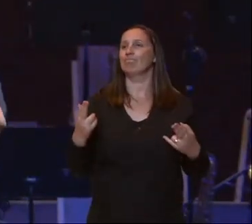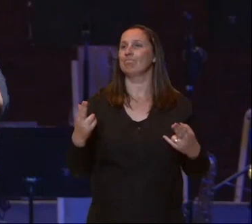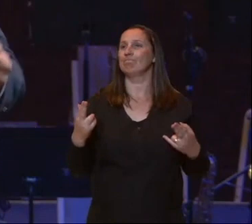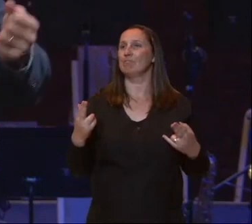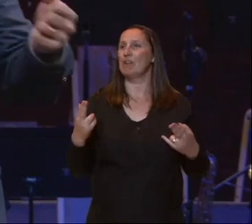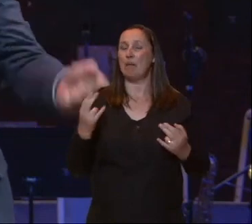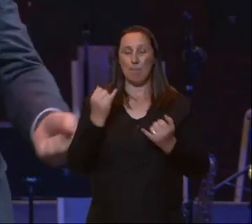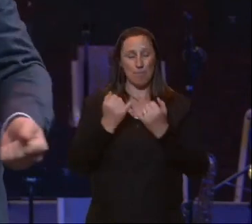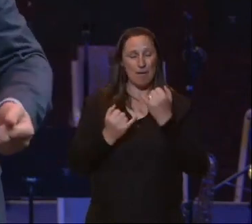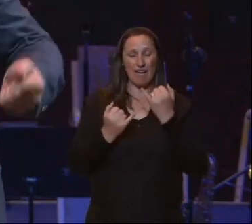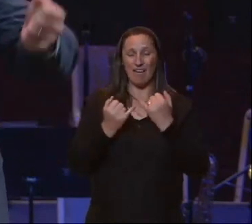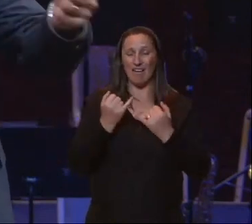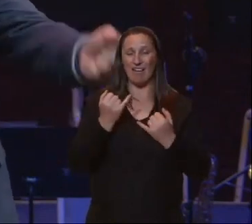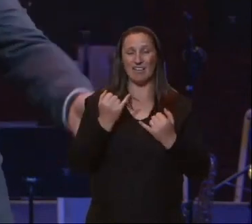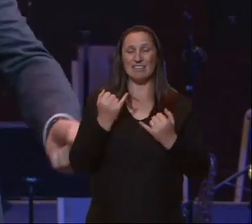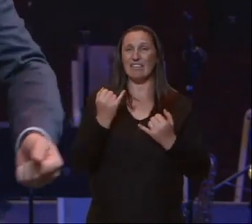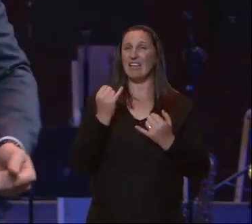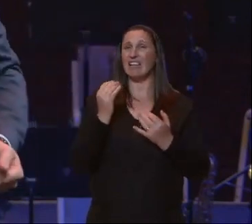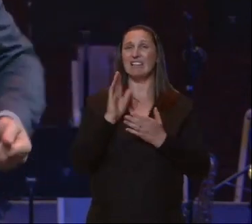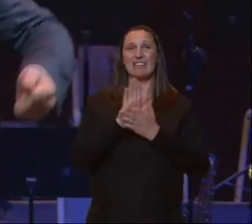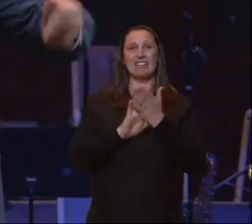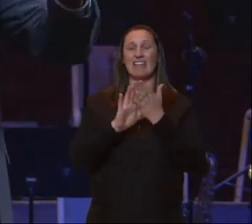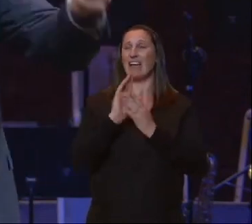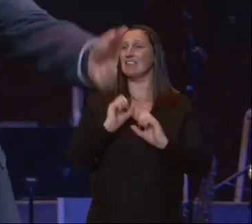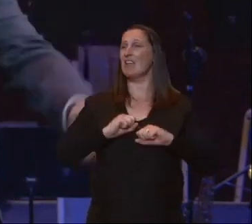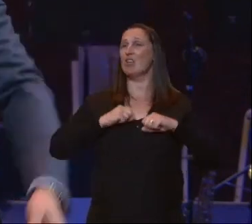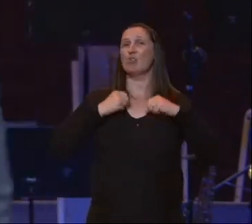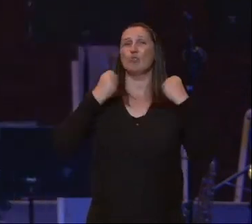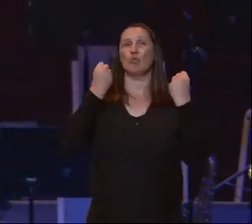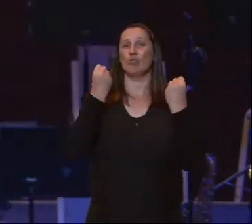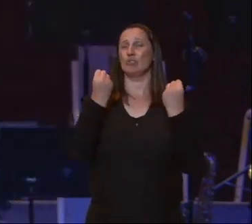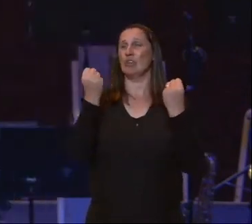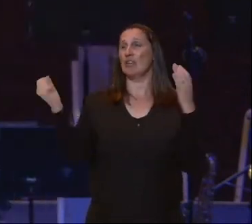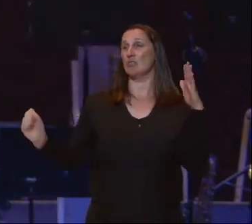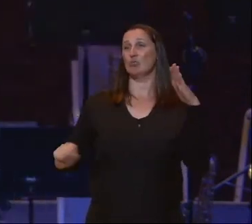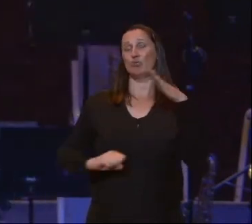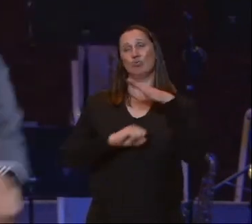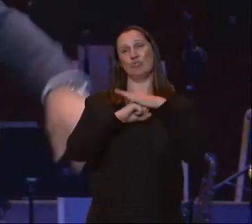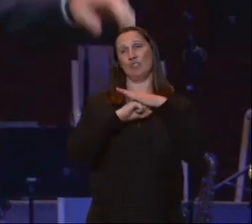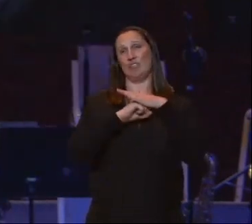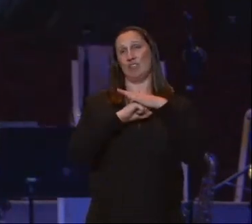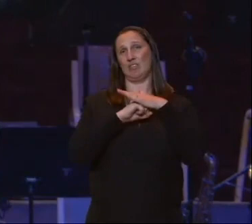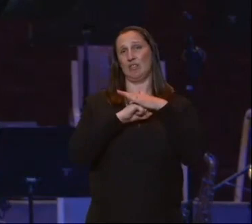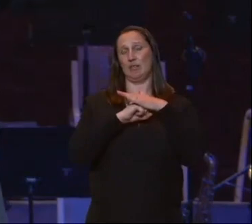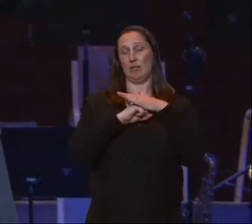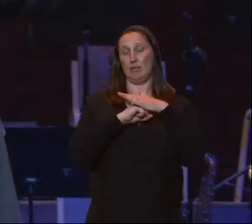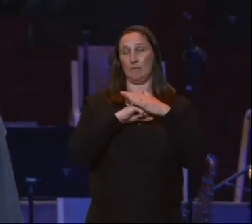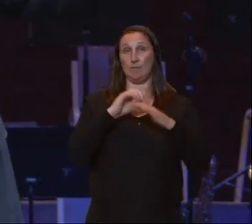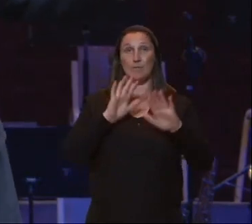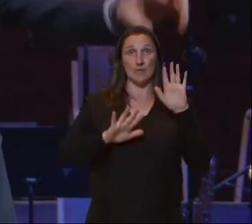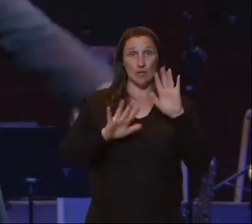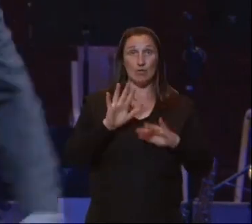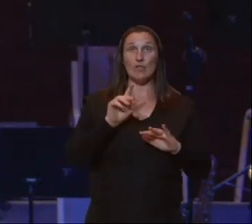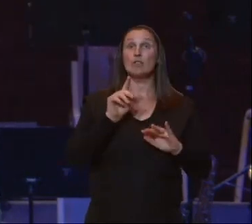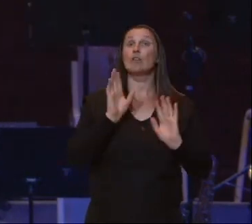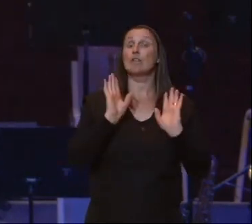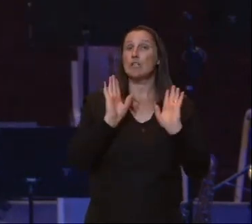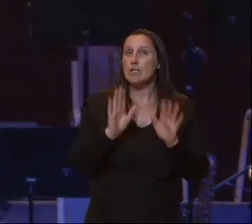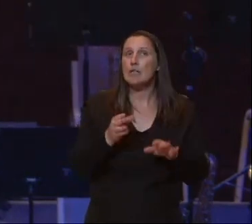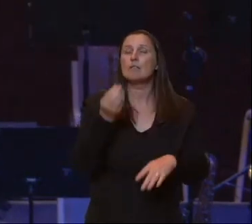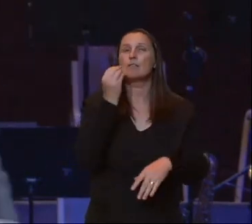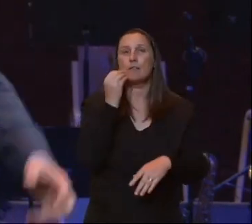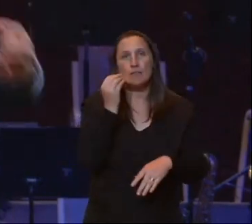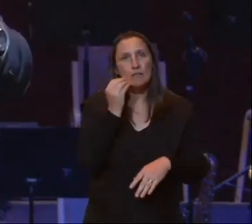e parece que nenhum esforço é suficiente. Talvez você já tenha tentado fazer tudo pelo seu